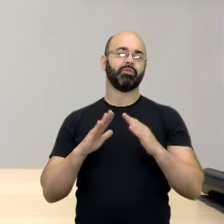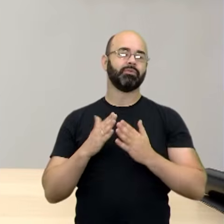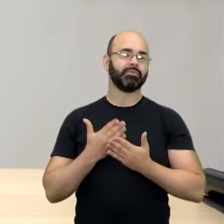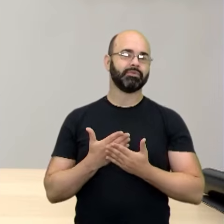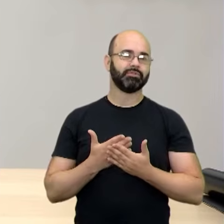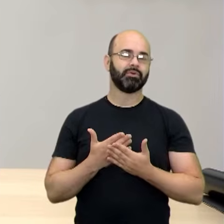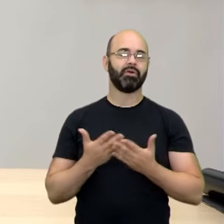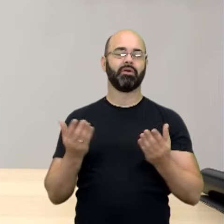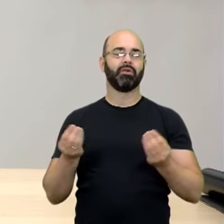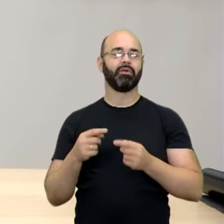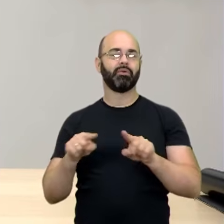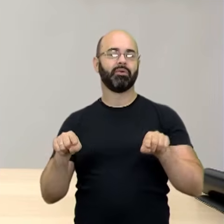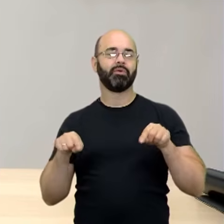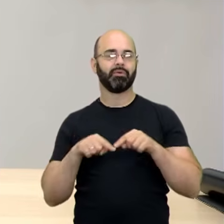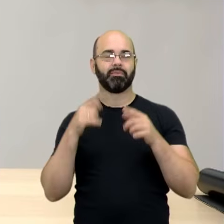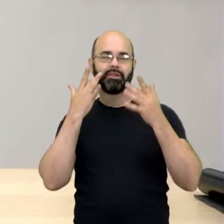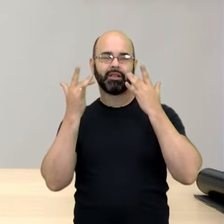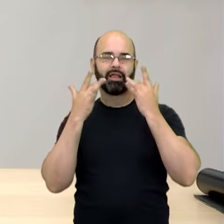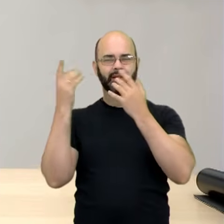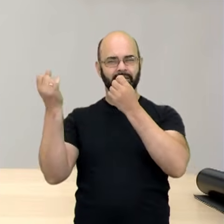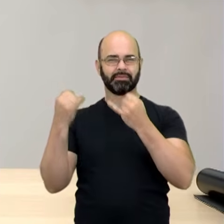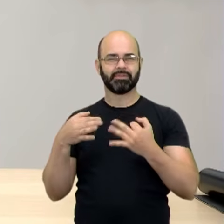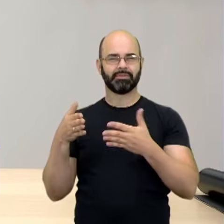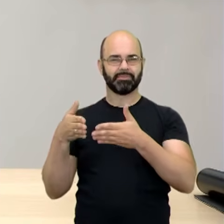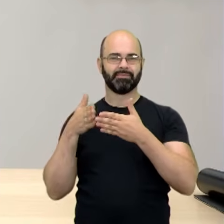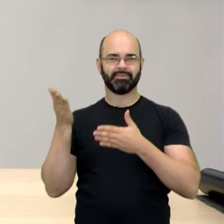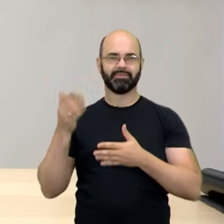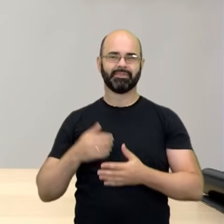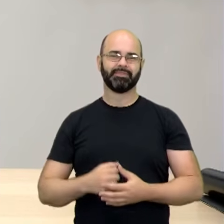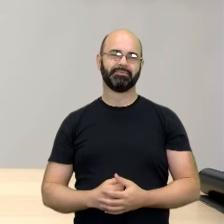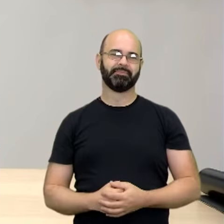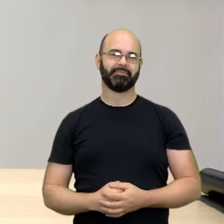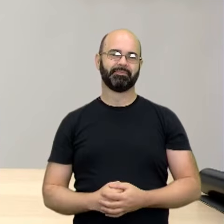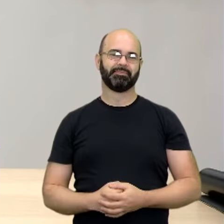professora Meire para fazer esse teatro.